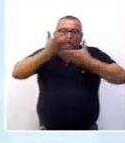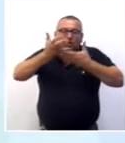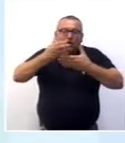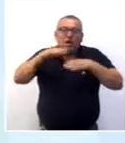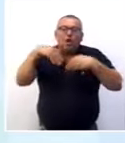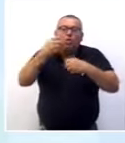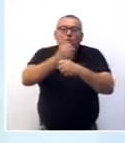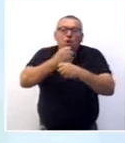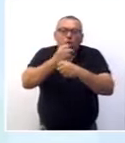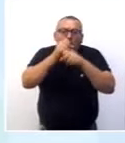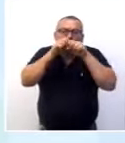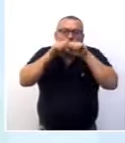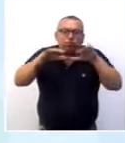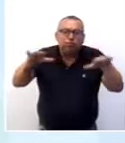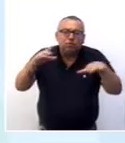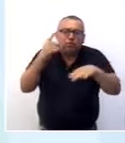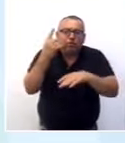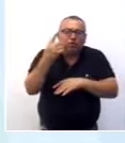de publicação?